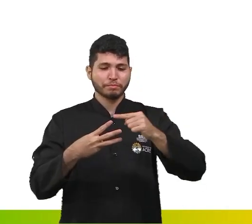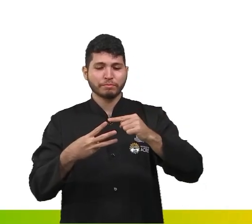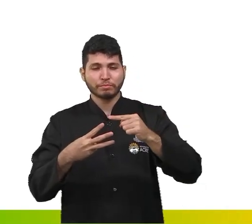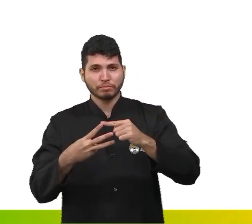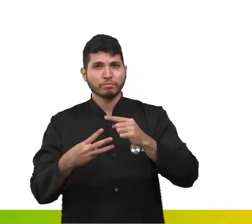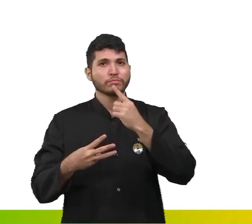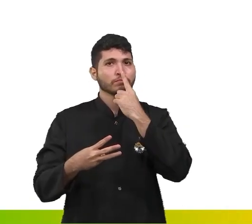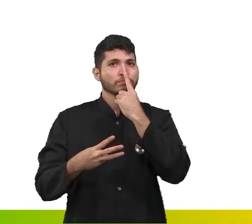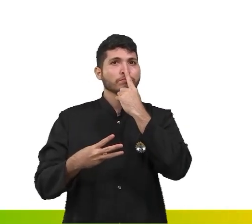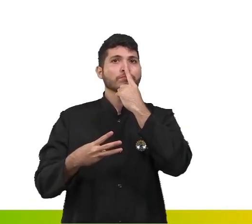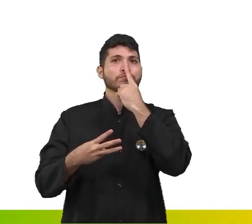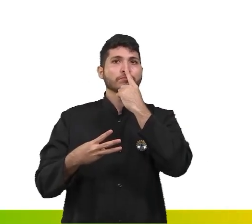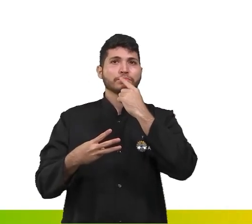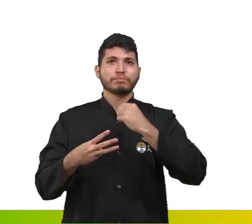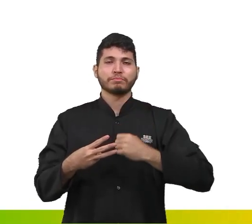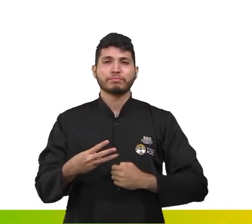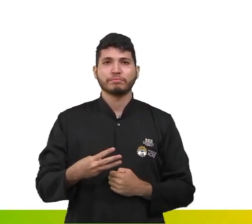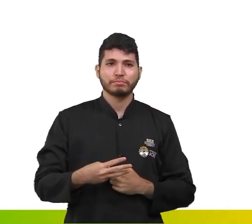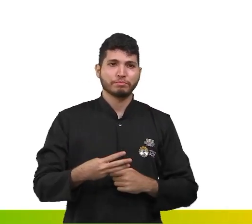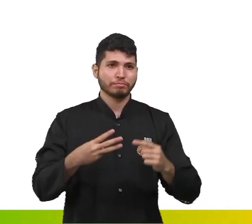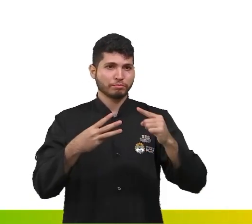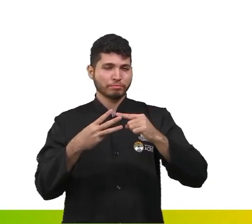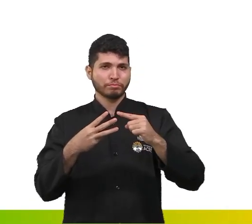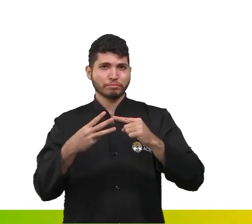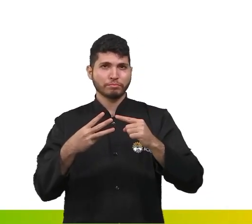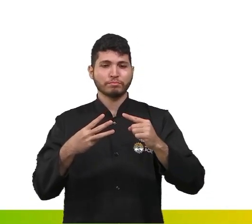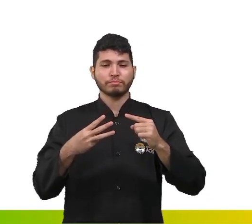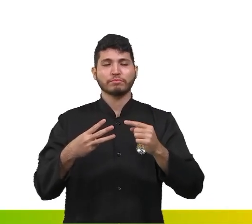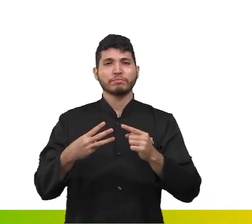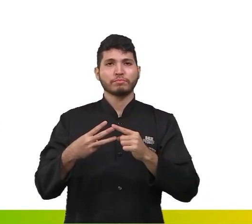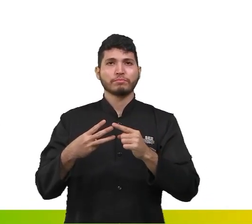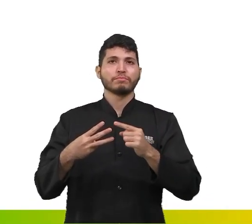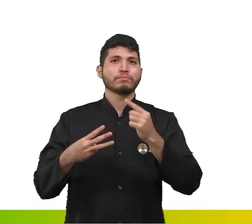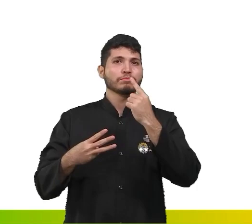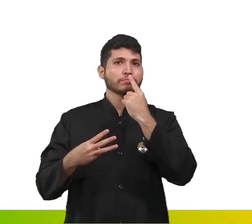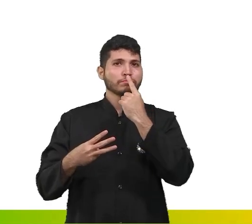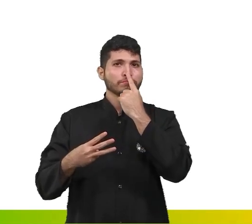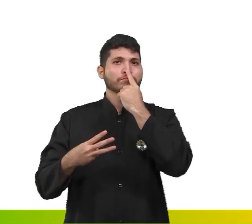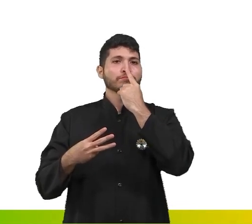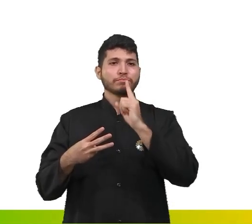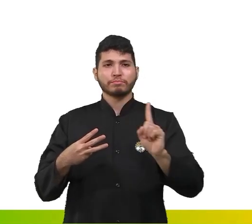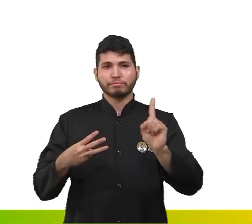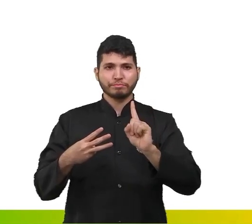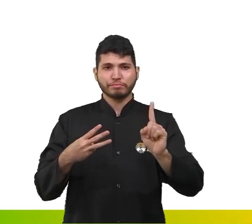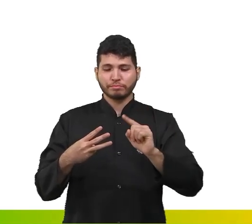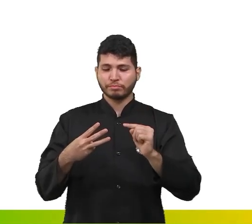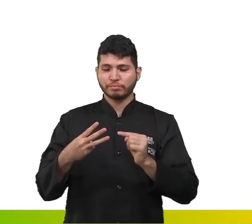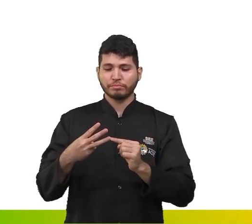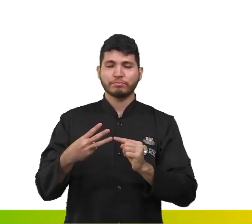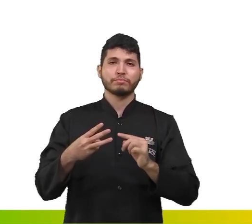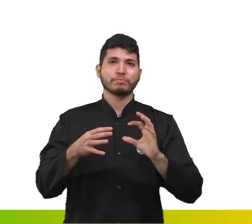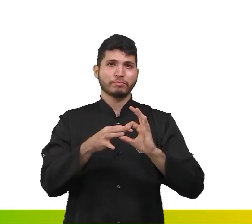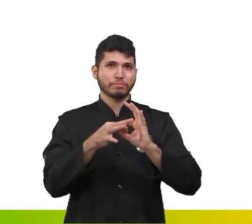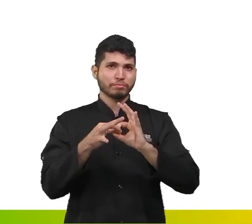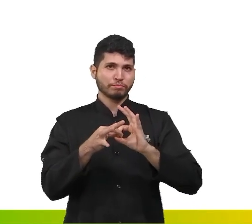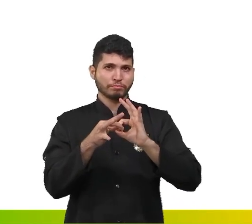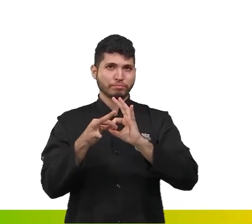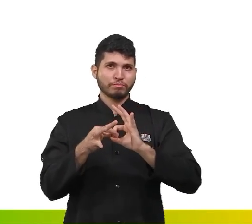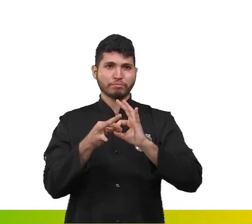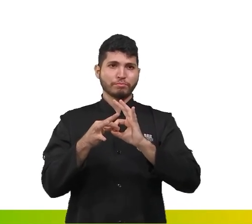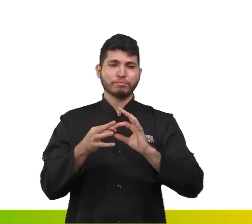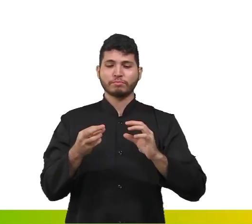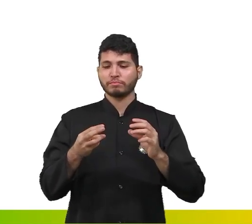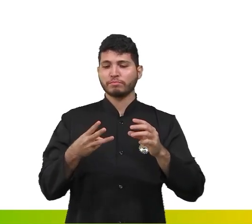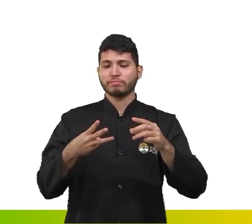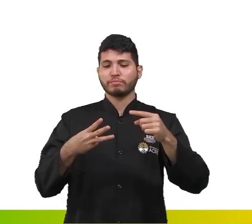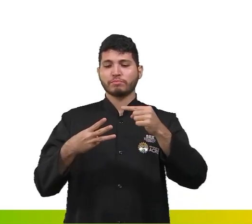é o íntimo, o segundo é o não íntimo e o terceiro é por conexão. O